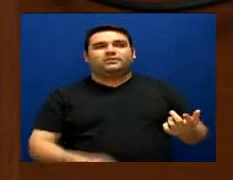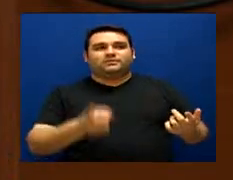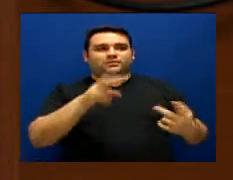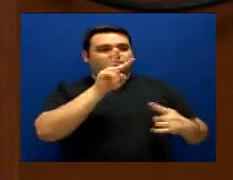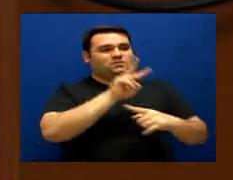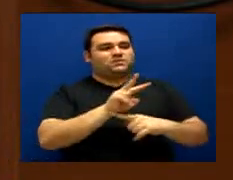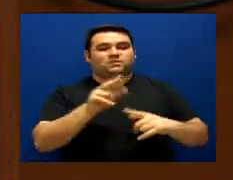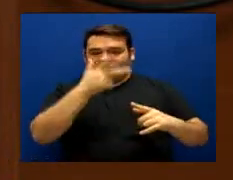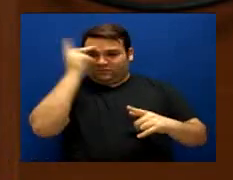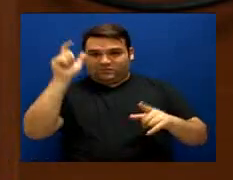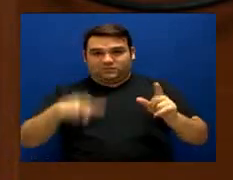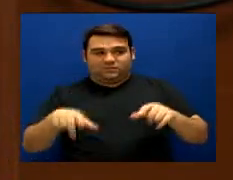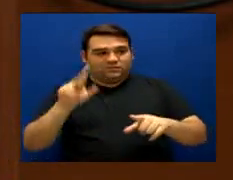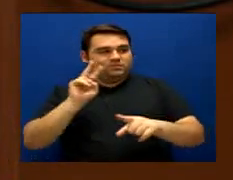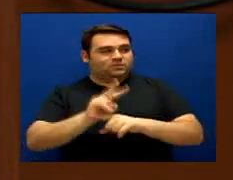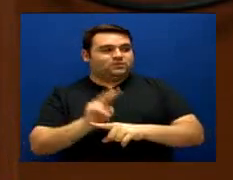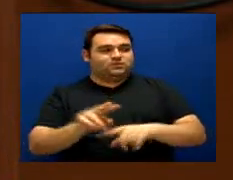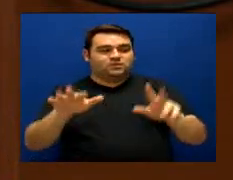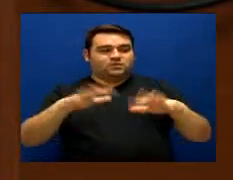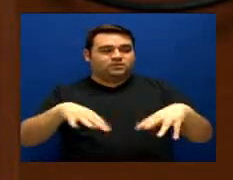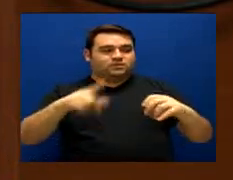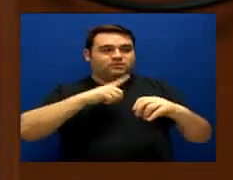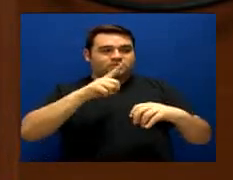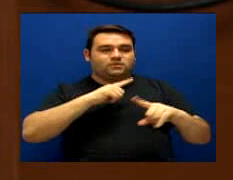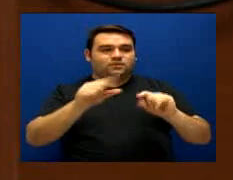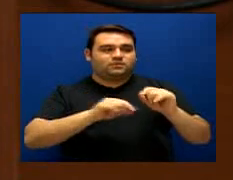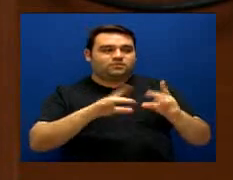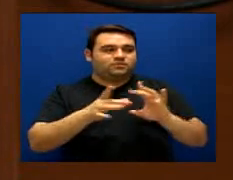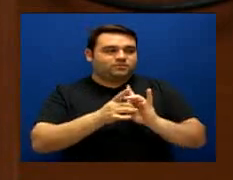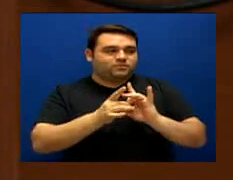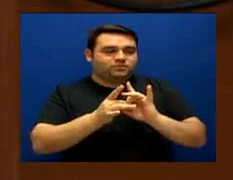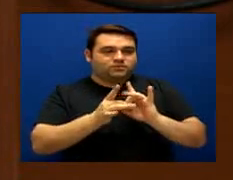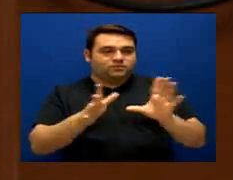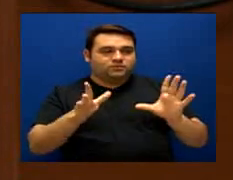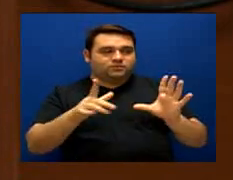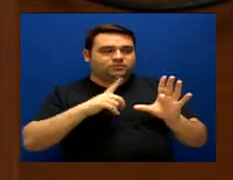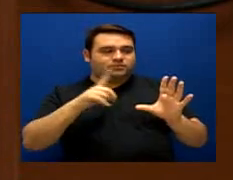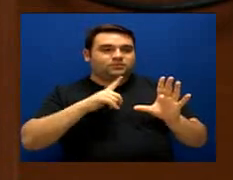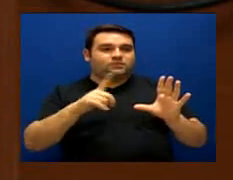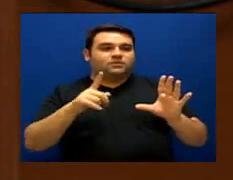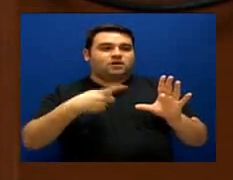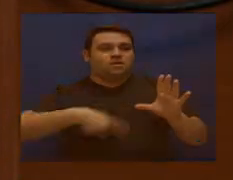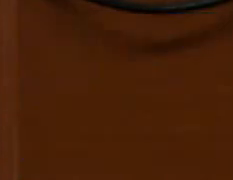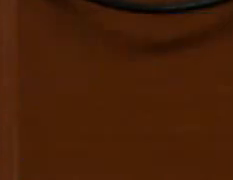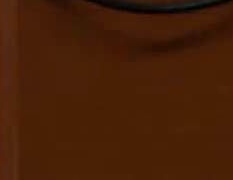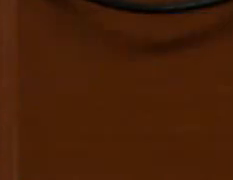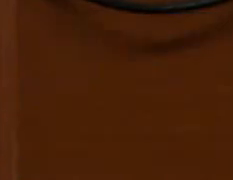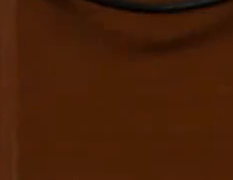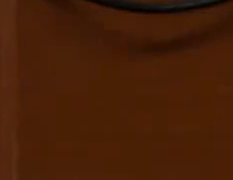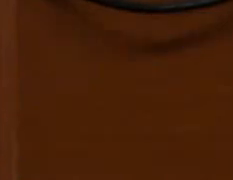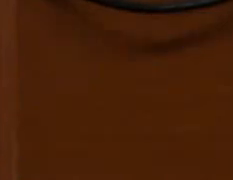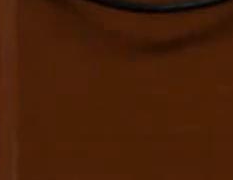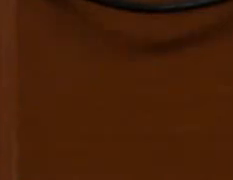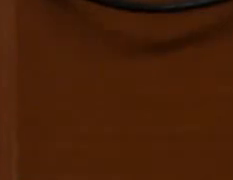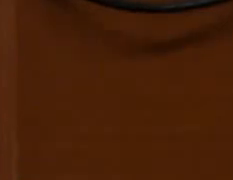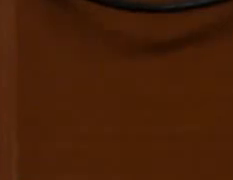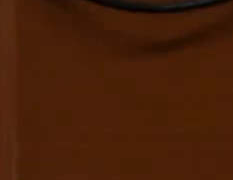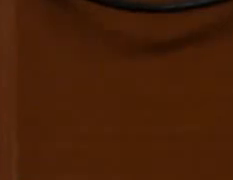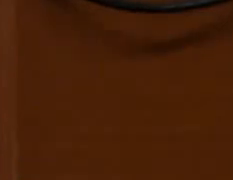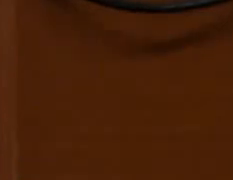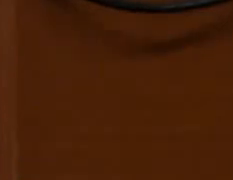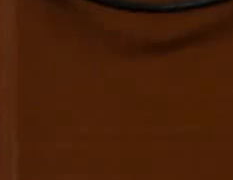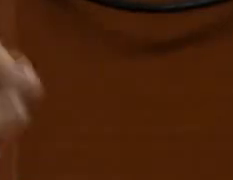os protetores aqui estão à disposição. A gente está fazendo